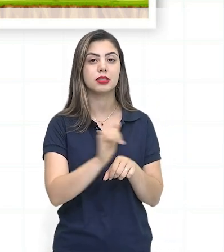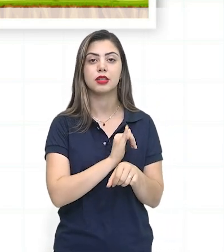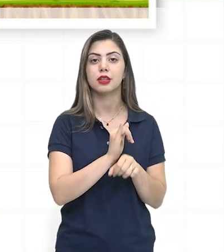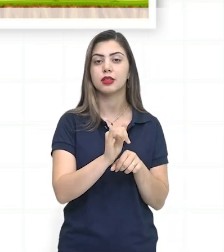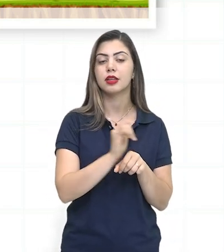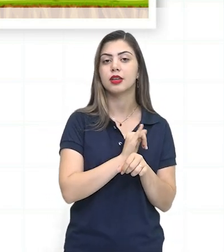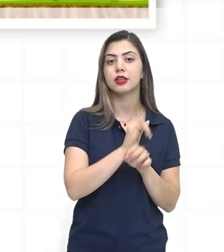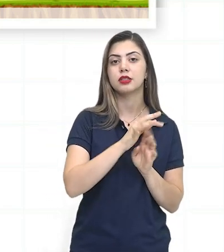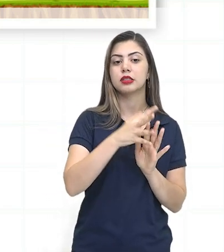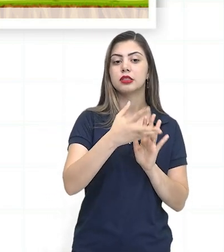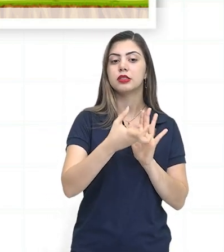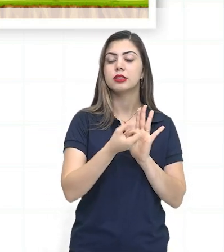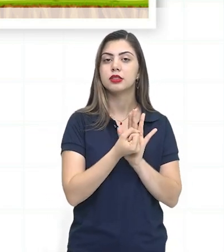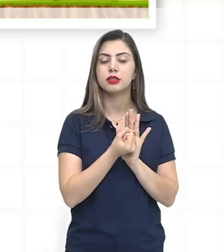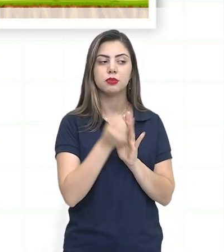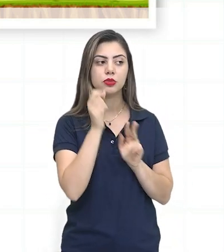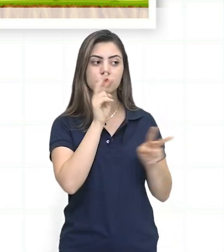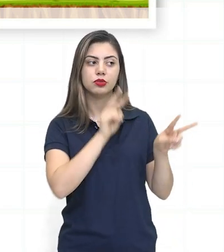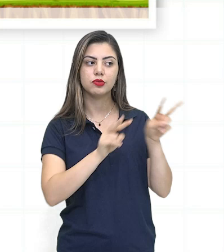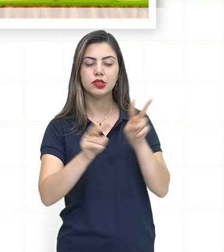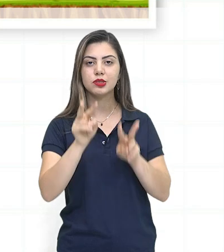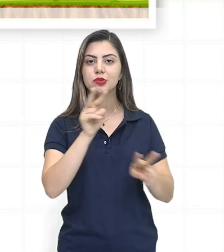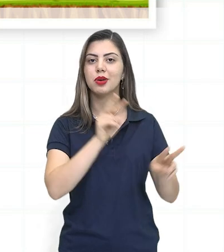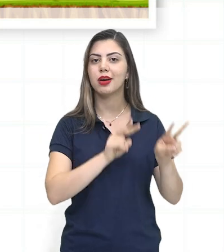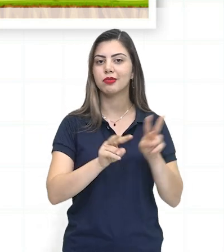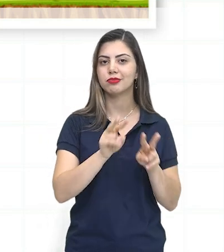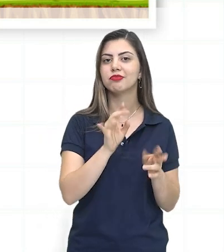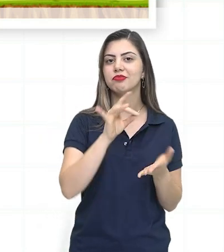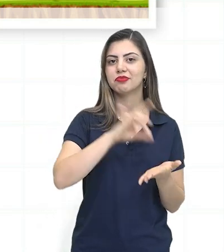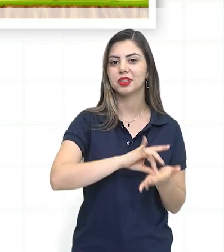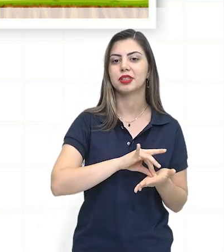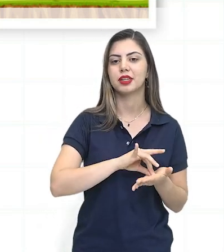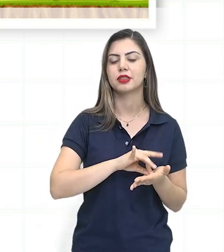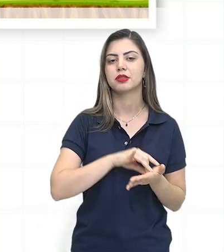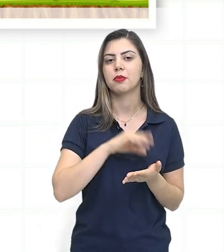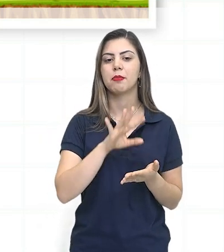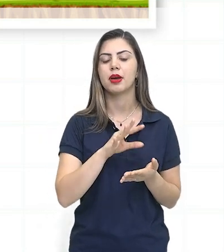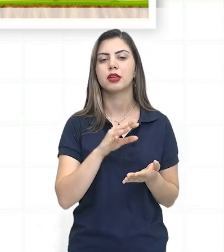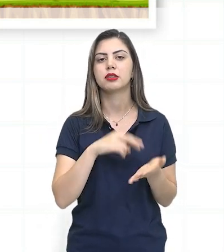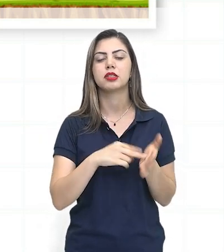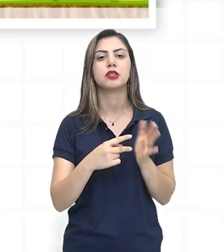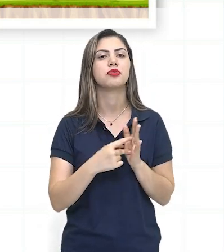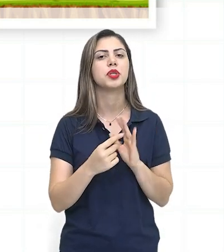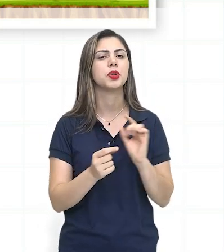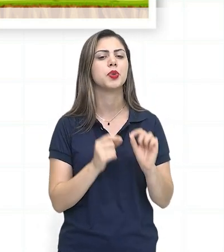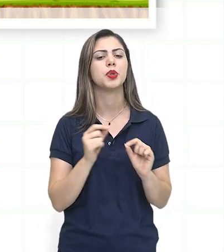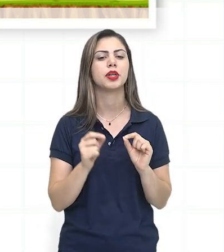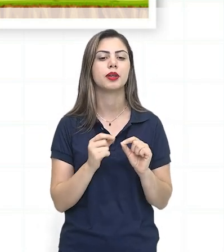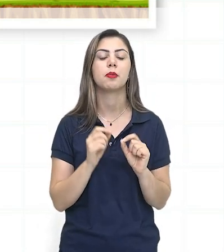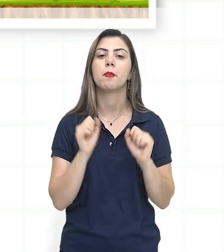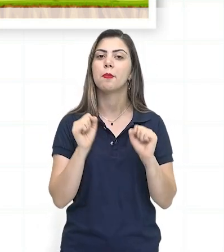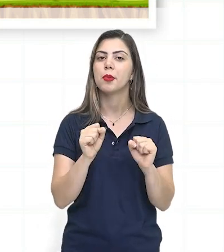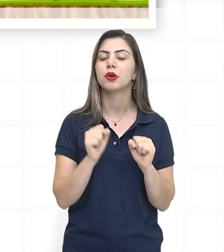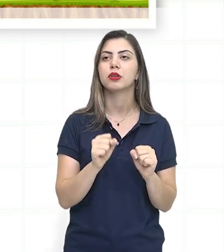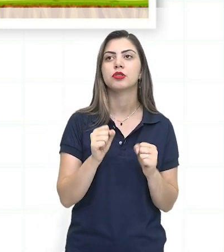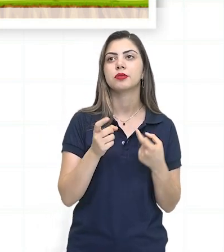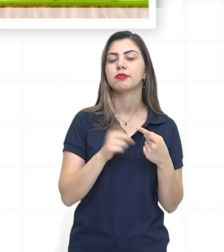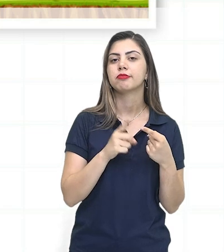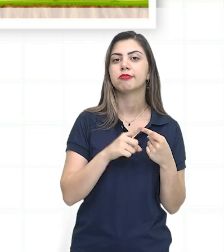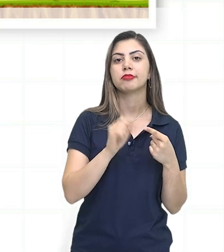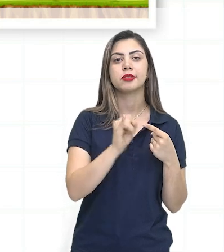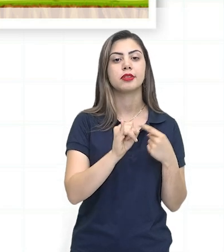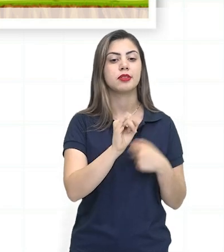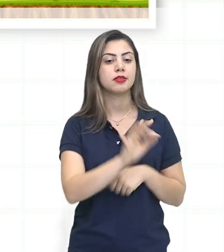signos visuais para ser efetivada. E em que consistem esses signos visuais? Eu posso ter,